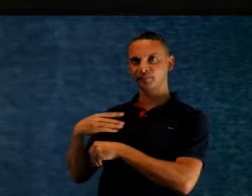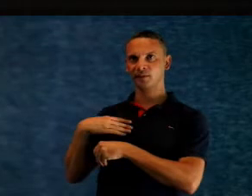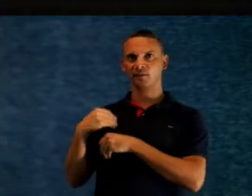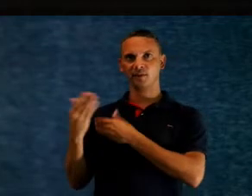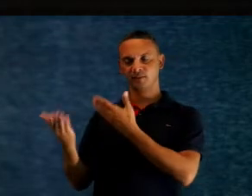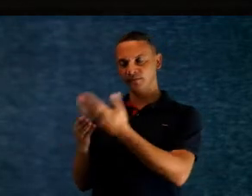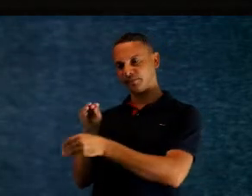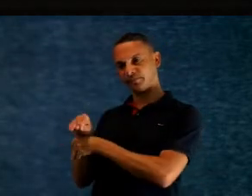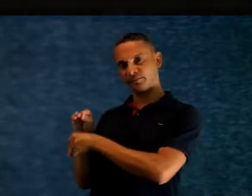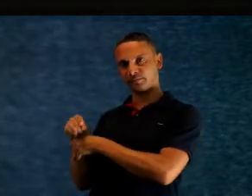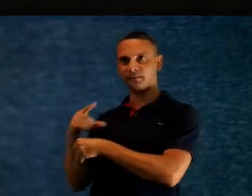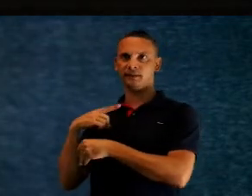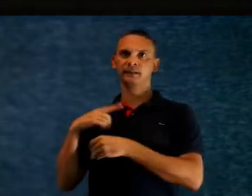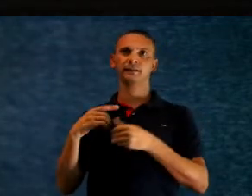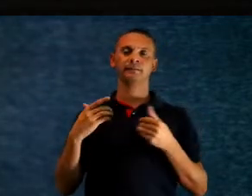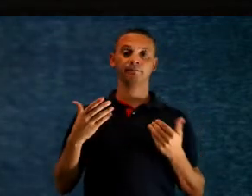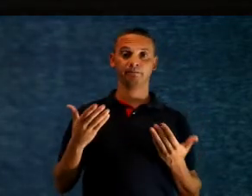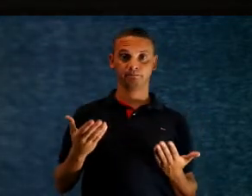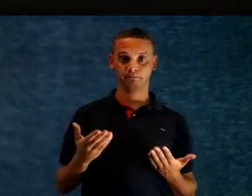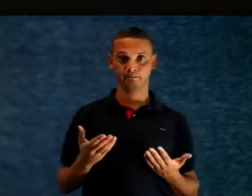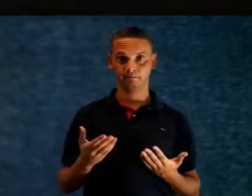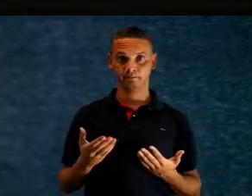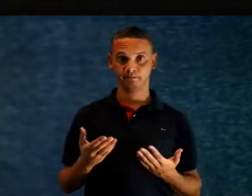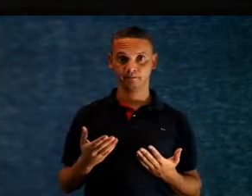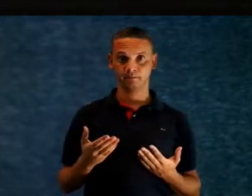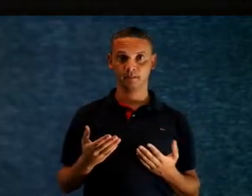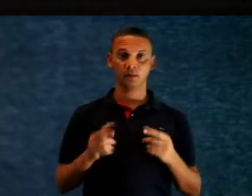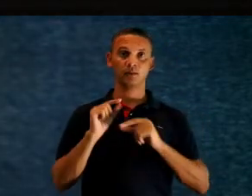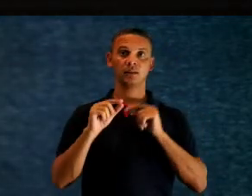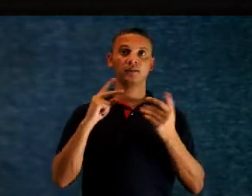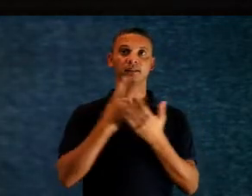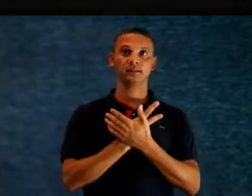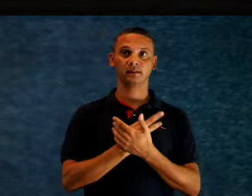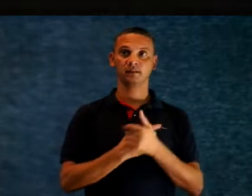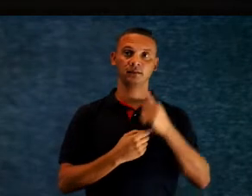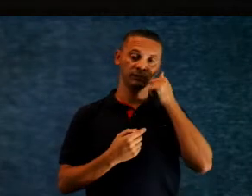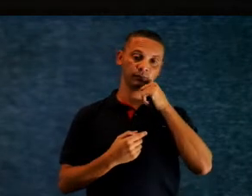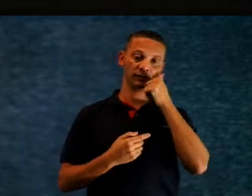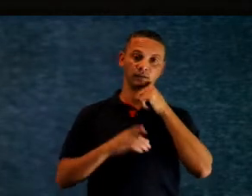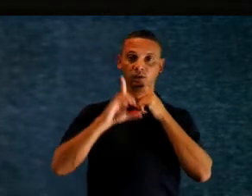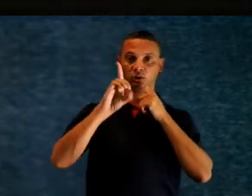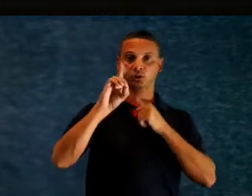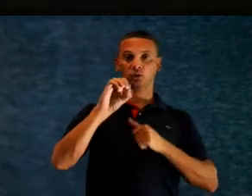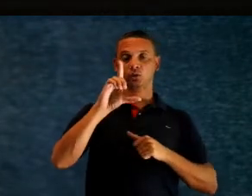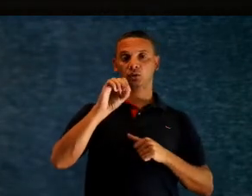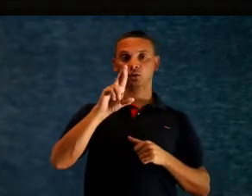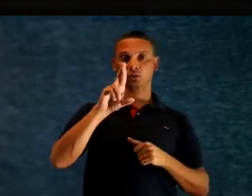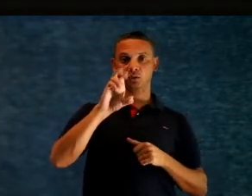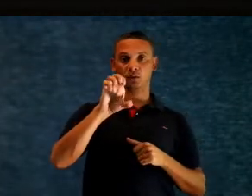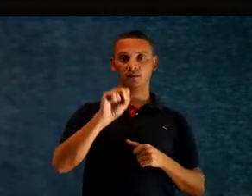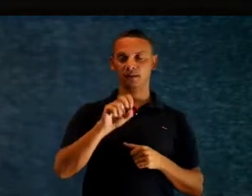televisão, as novelas da Globo. E o Drummond, né, é interessante nós imaginarmos isso, o